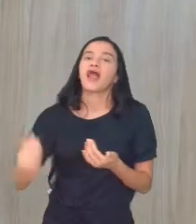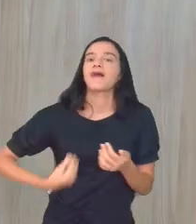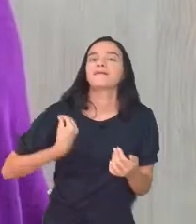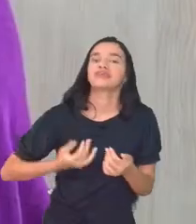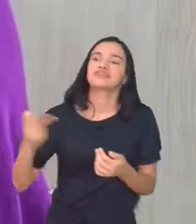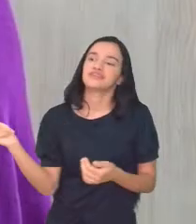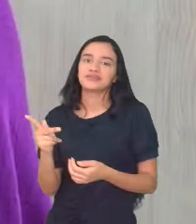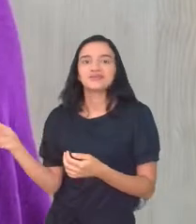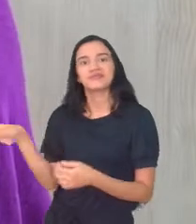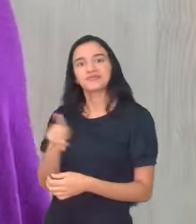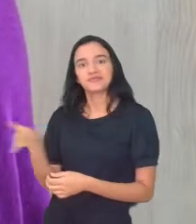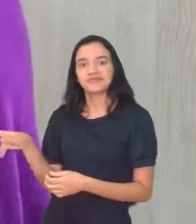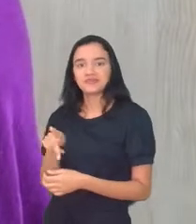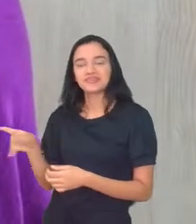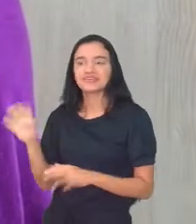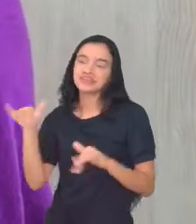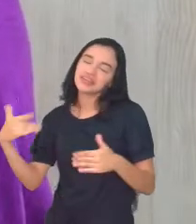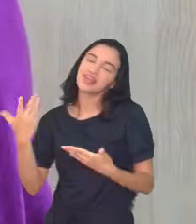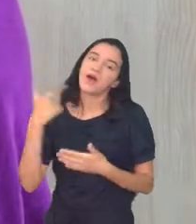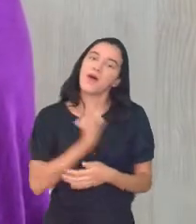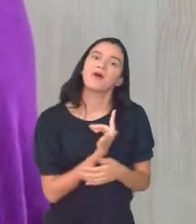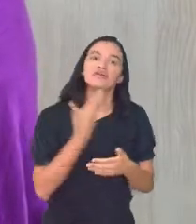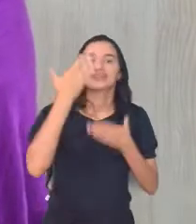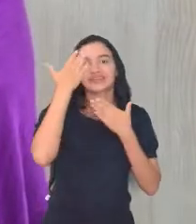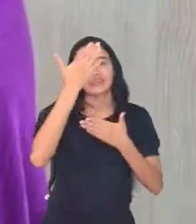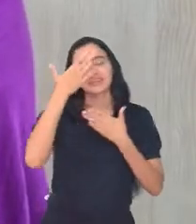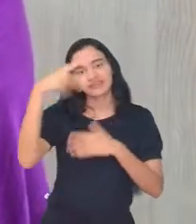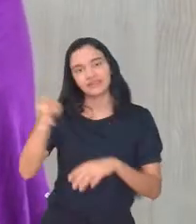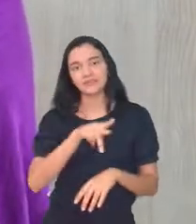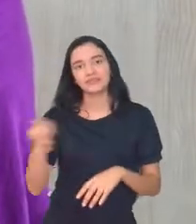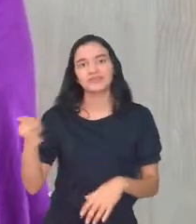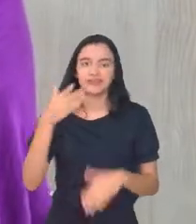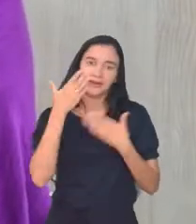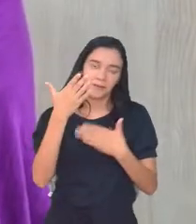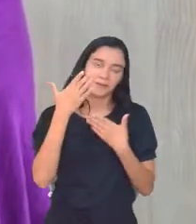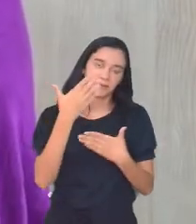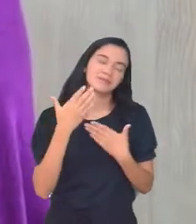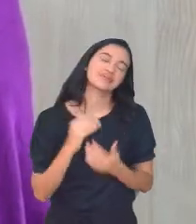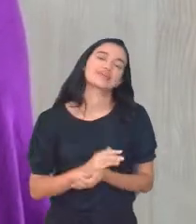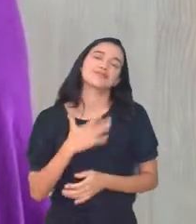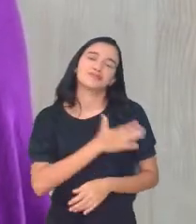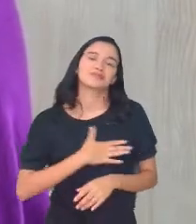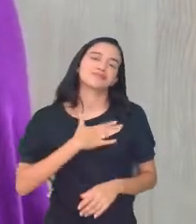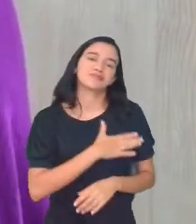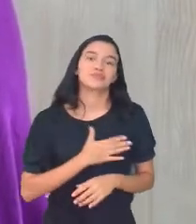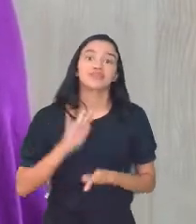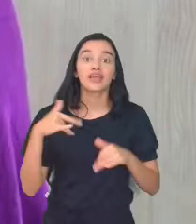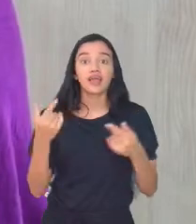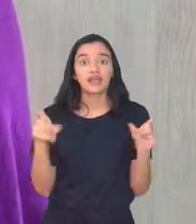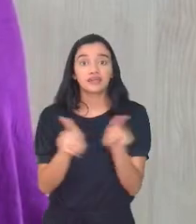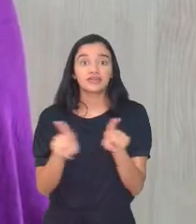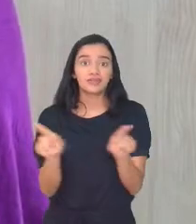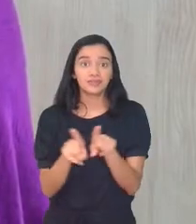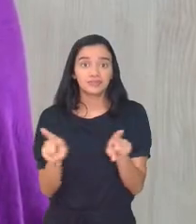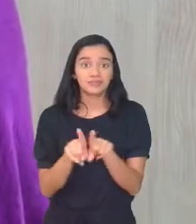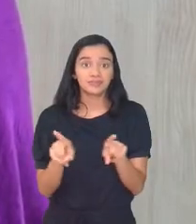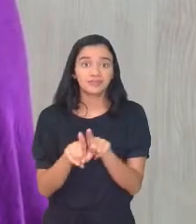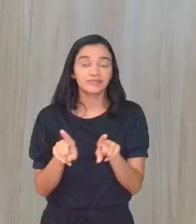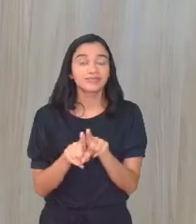das duas ilustres, né? Então, A gente que professoras, agradece, professor. é isso aí. a Agradecer próxima. também